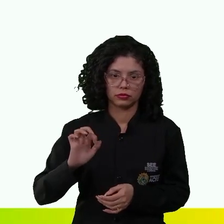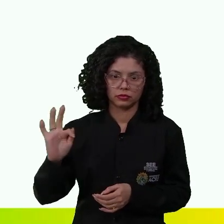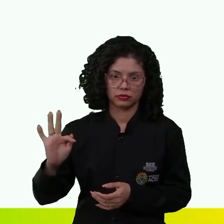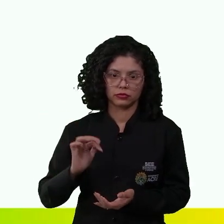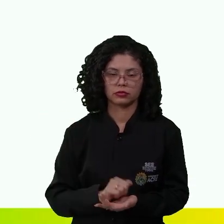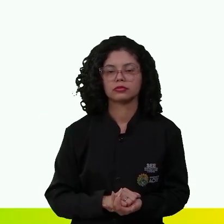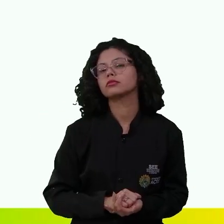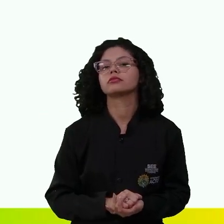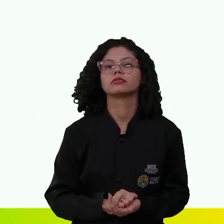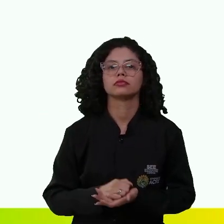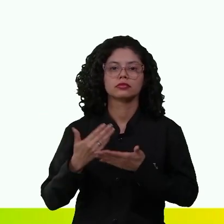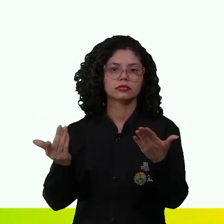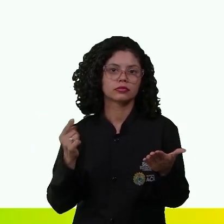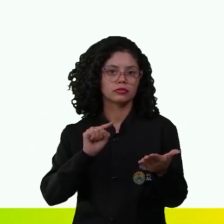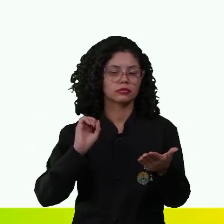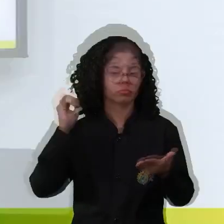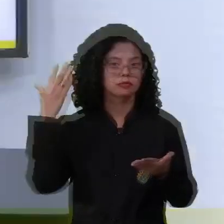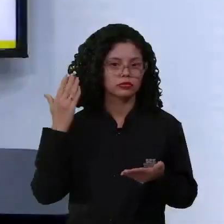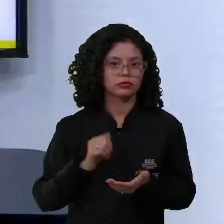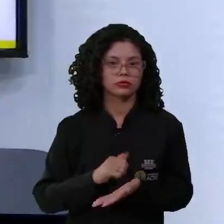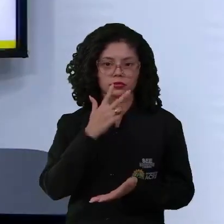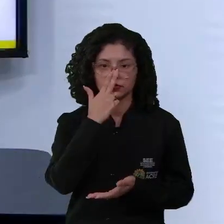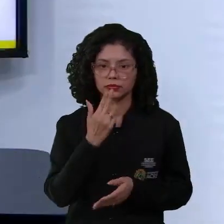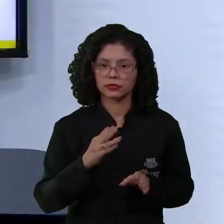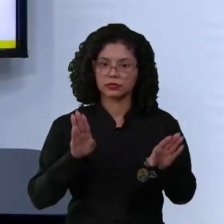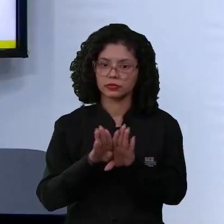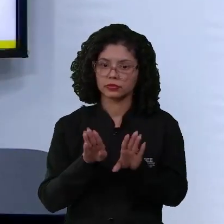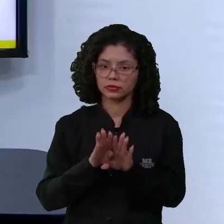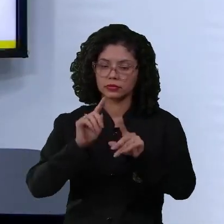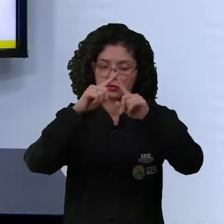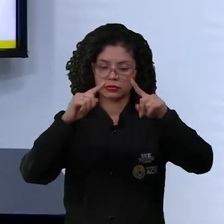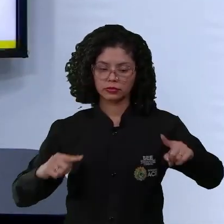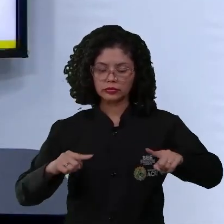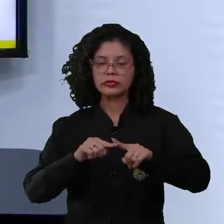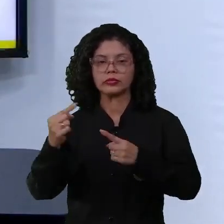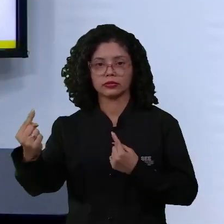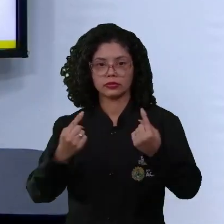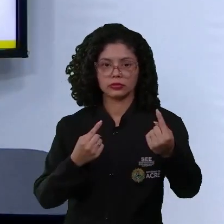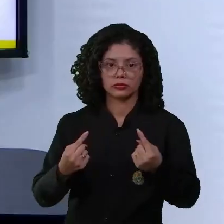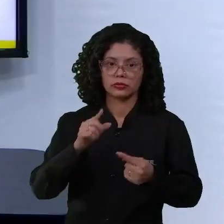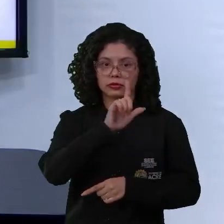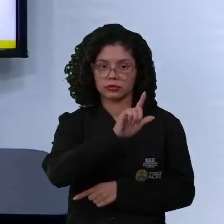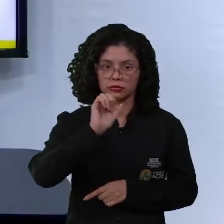DEF. Esse caso de semelhança de triângulo, lado, ângulo,